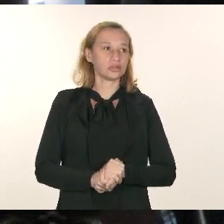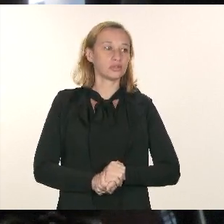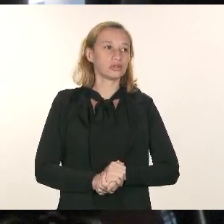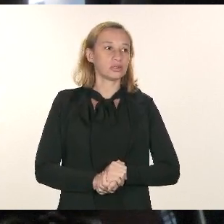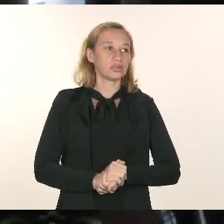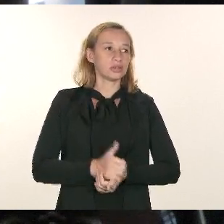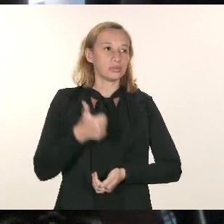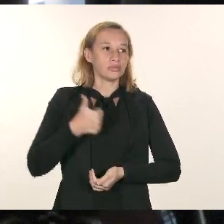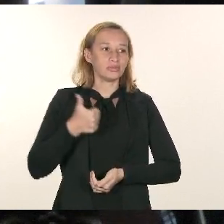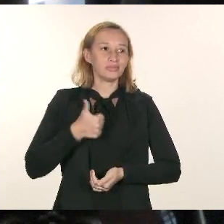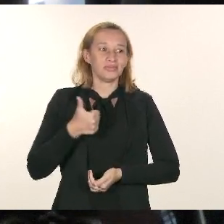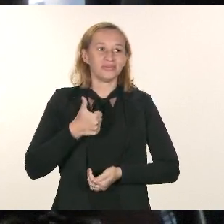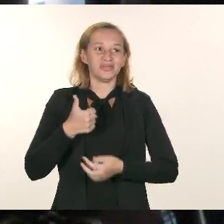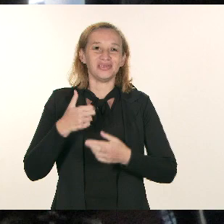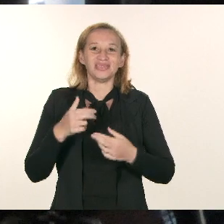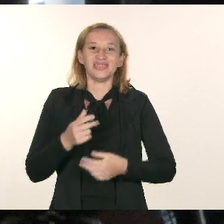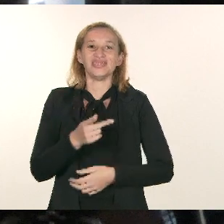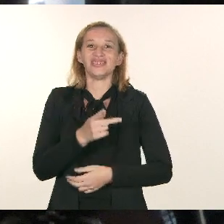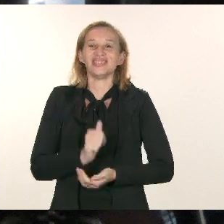Primeiro orador inscrito